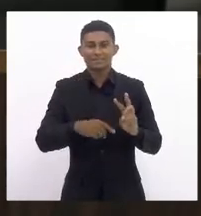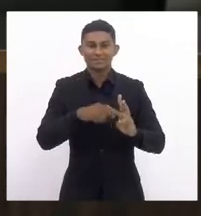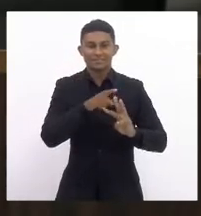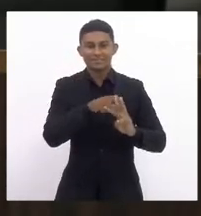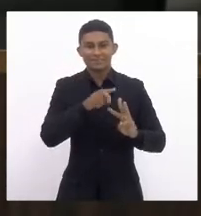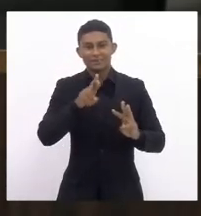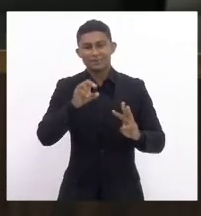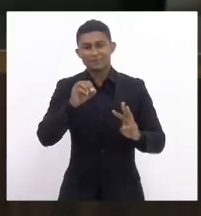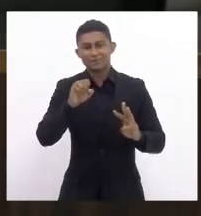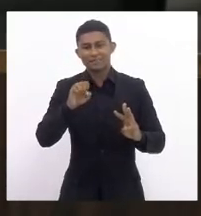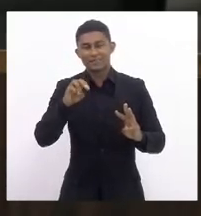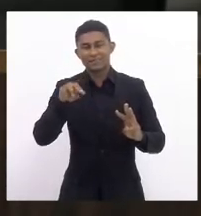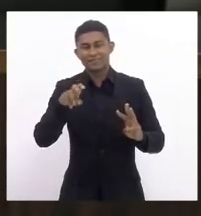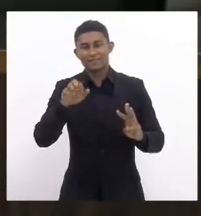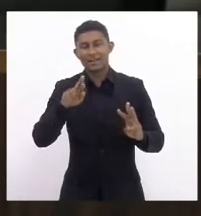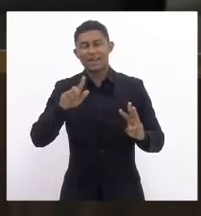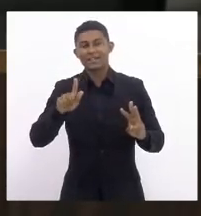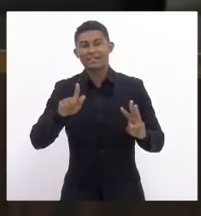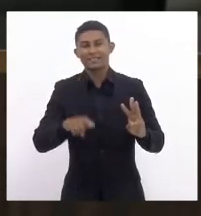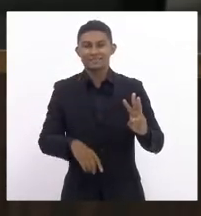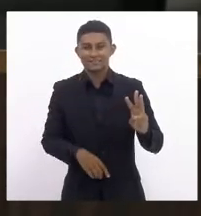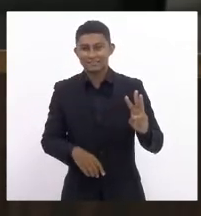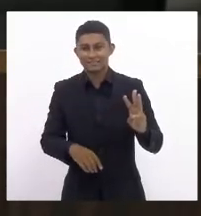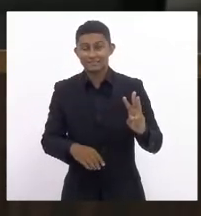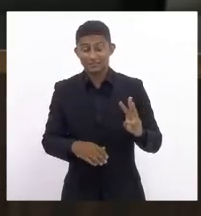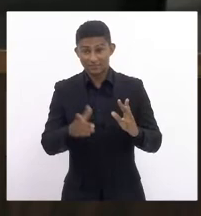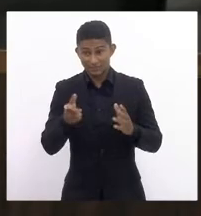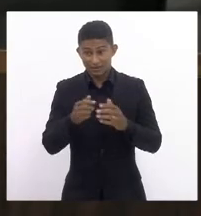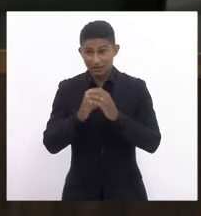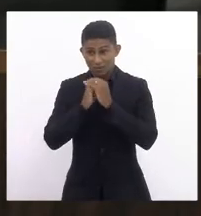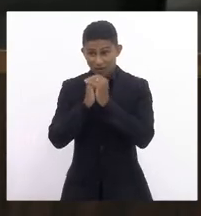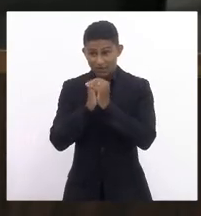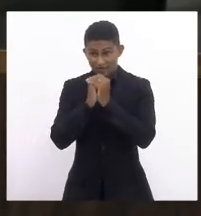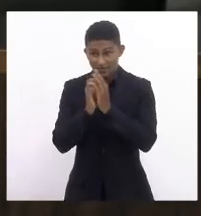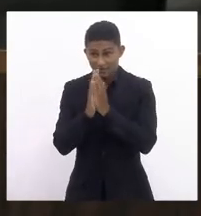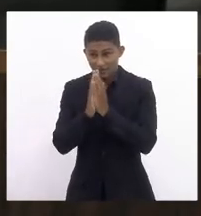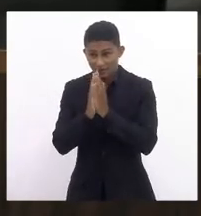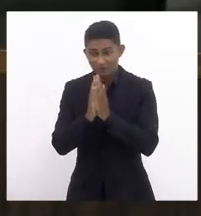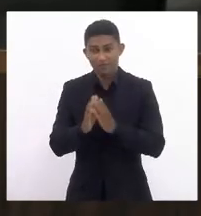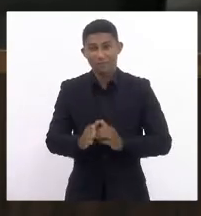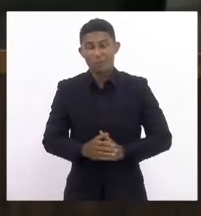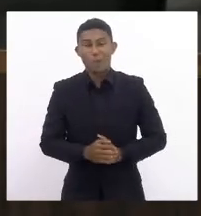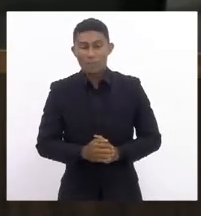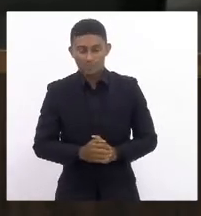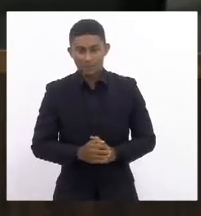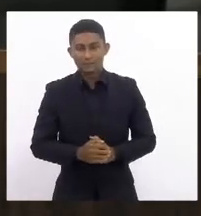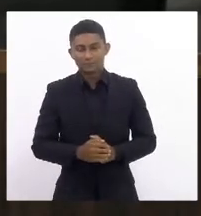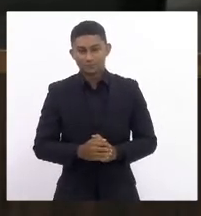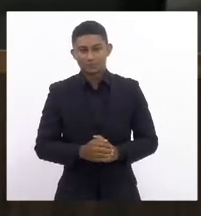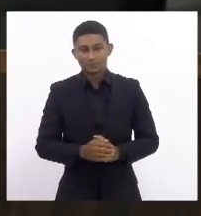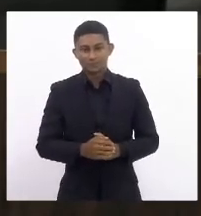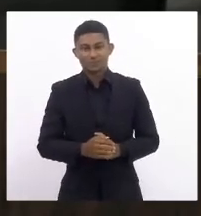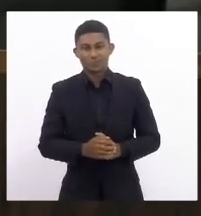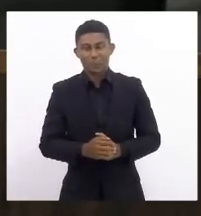Reis. Oração para nós aí no Muro das Lamentações. Bebetão.